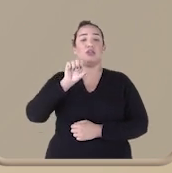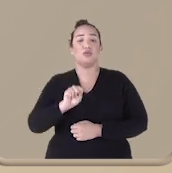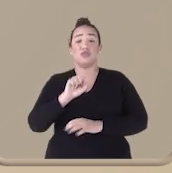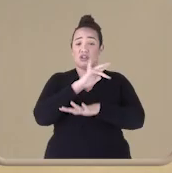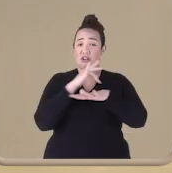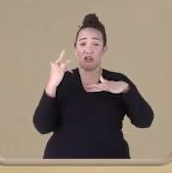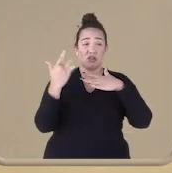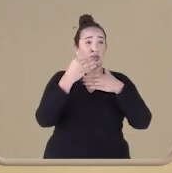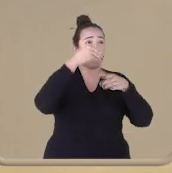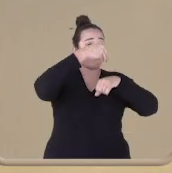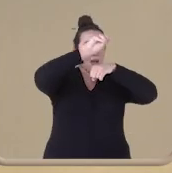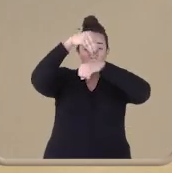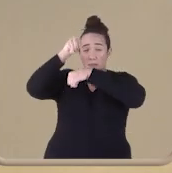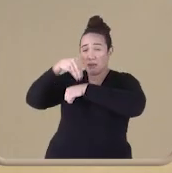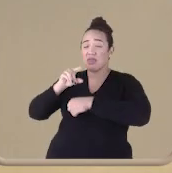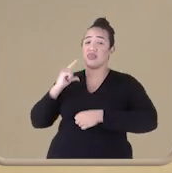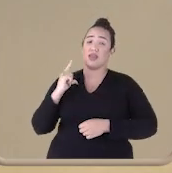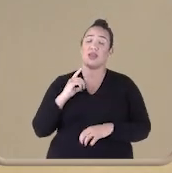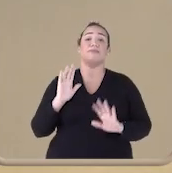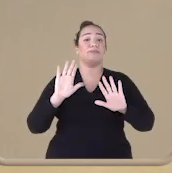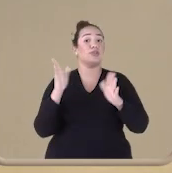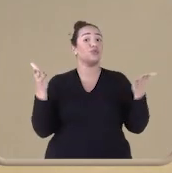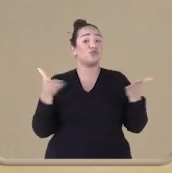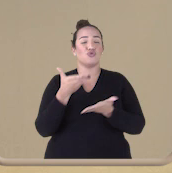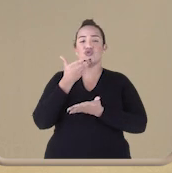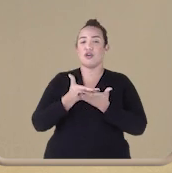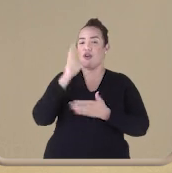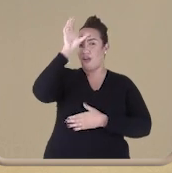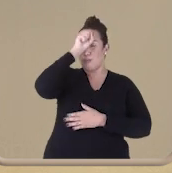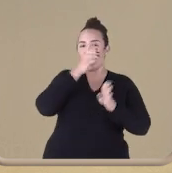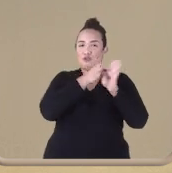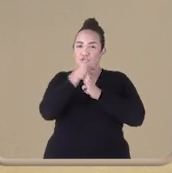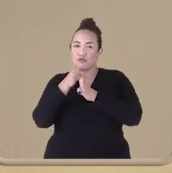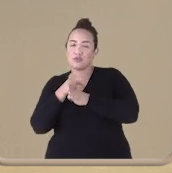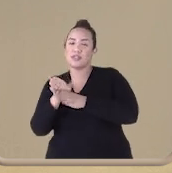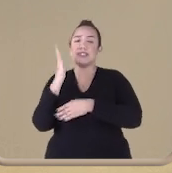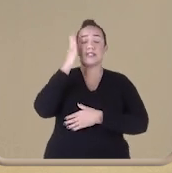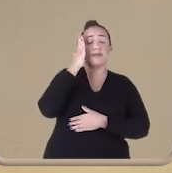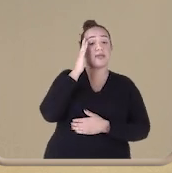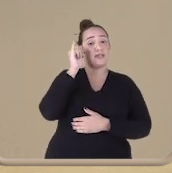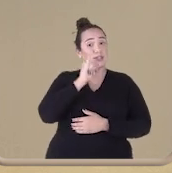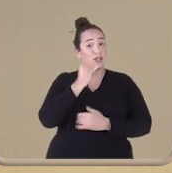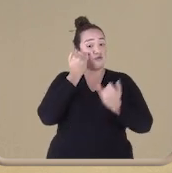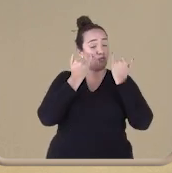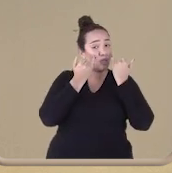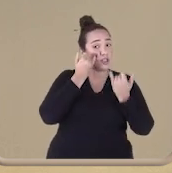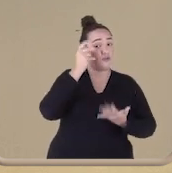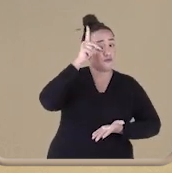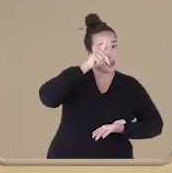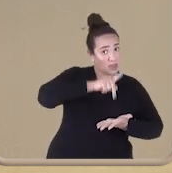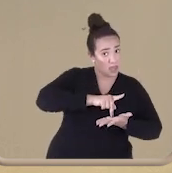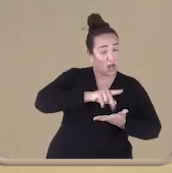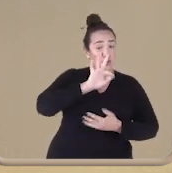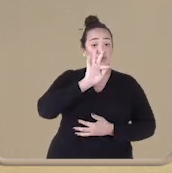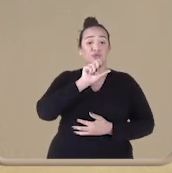redes sociais. Na aula de hoje, vamos aprender algumas dicas que vão nos ajudar a identificar se o que estamos lendo é fato,